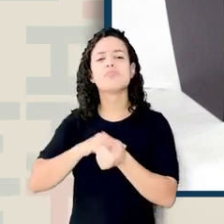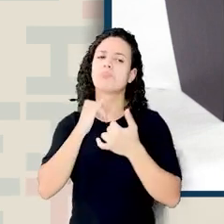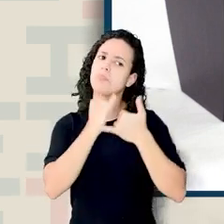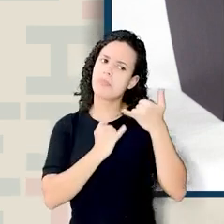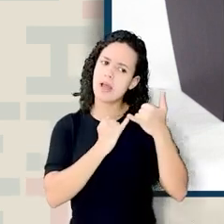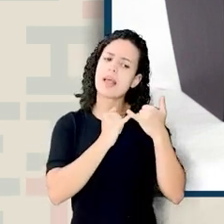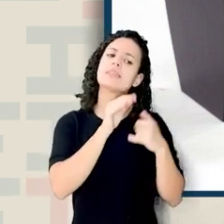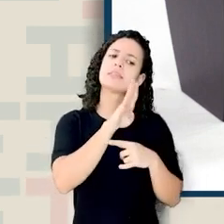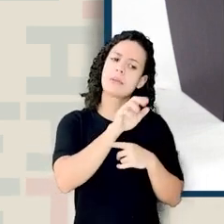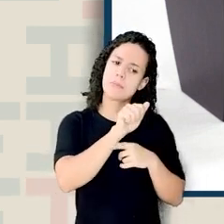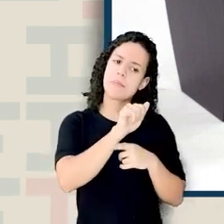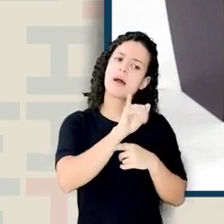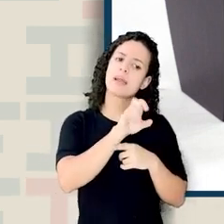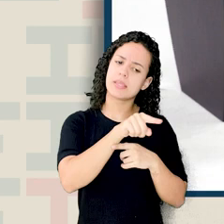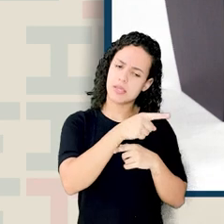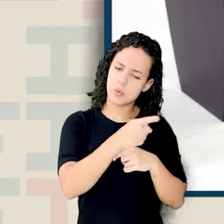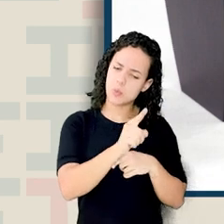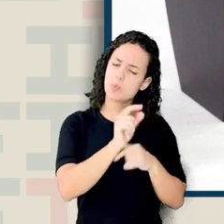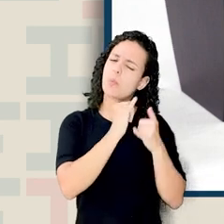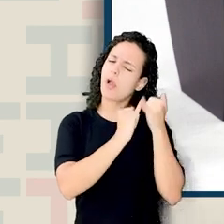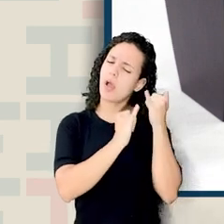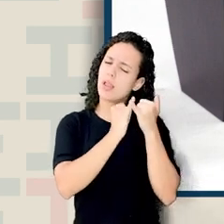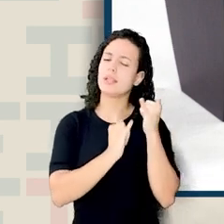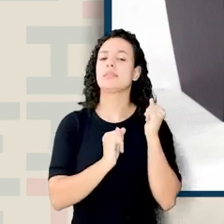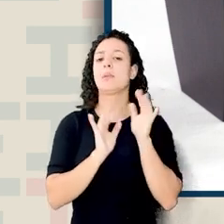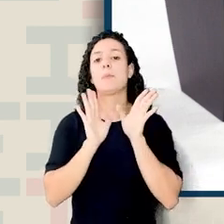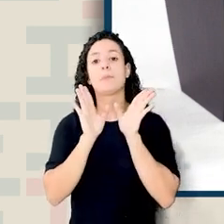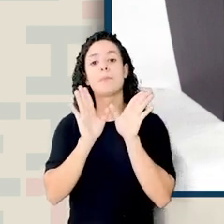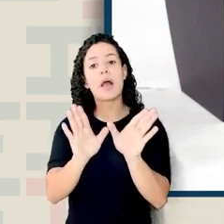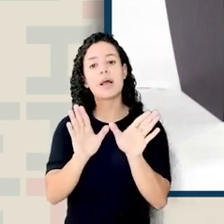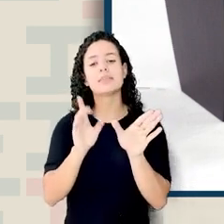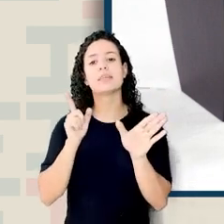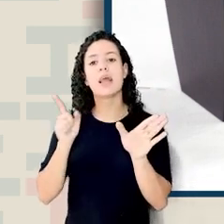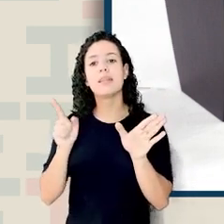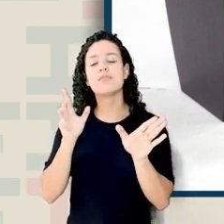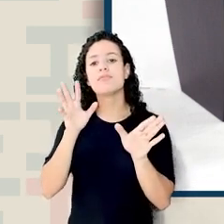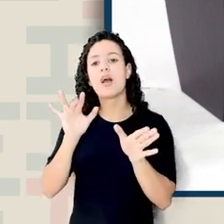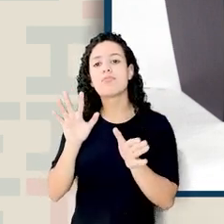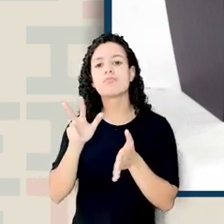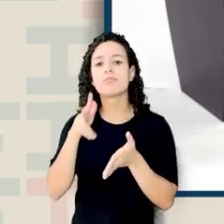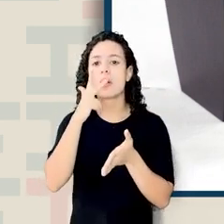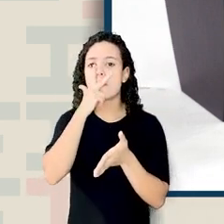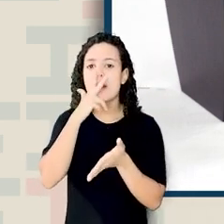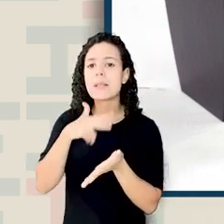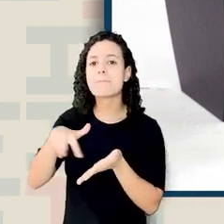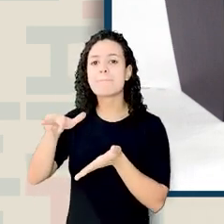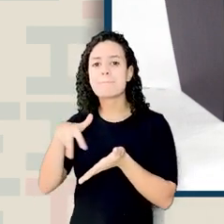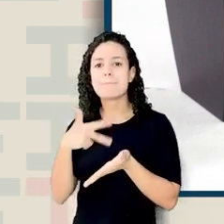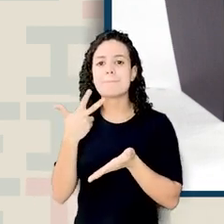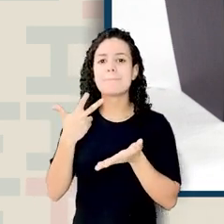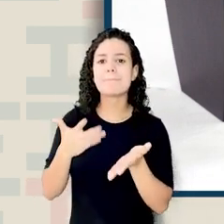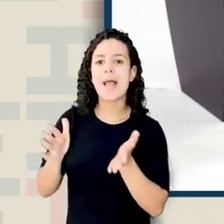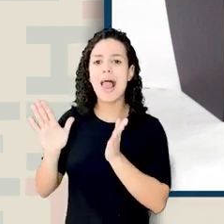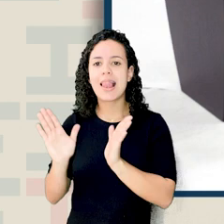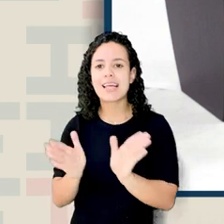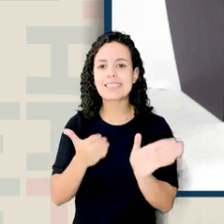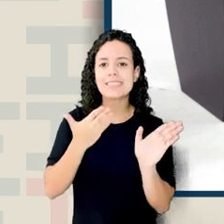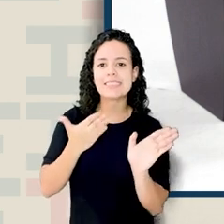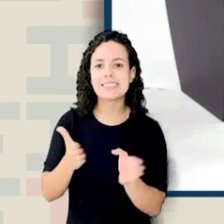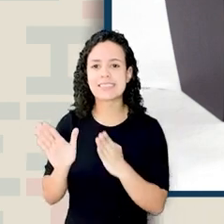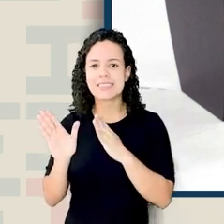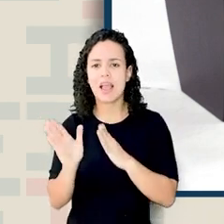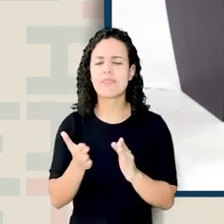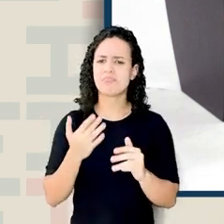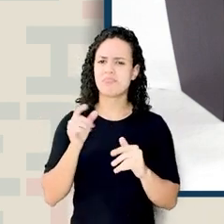baião, mas ela vai balançar, como o próprio nome já diz. E